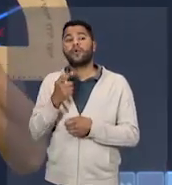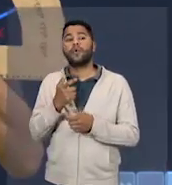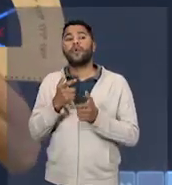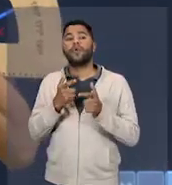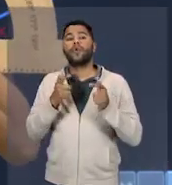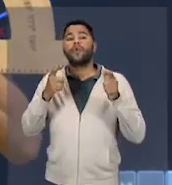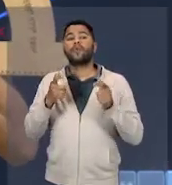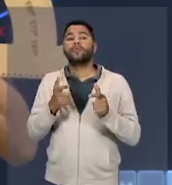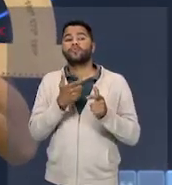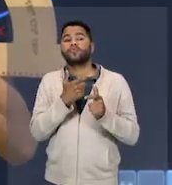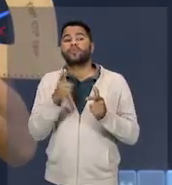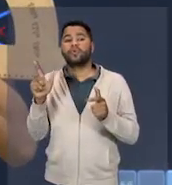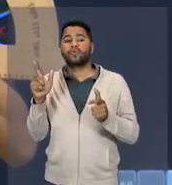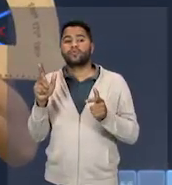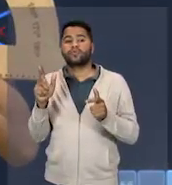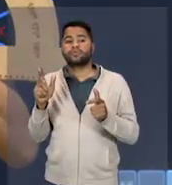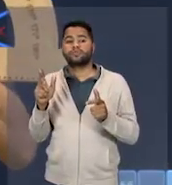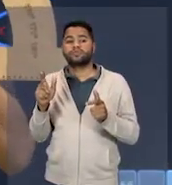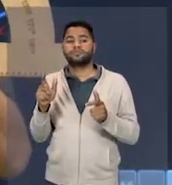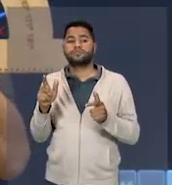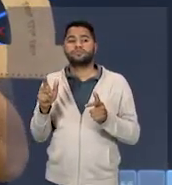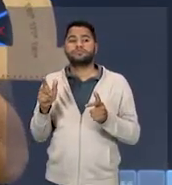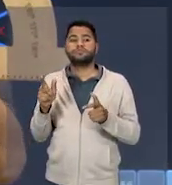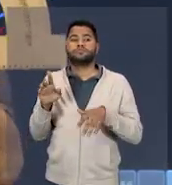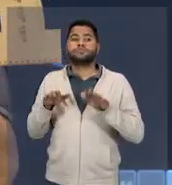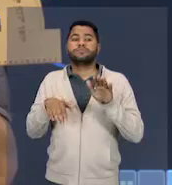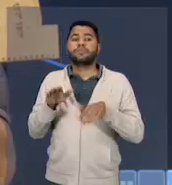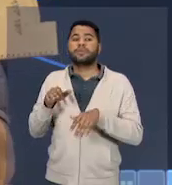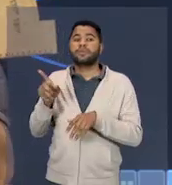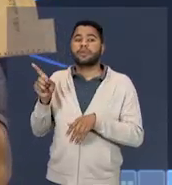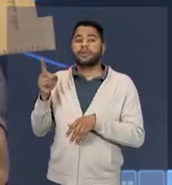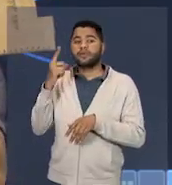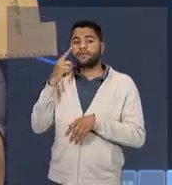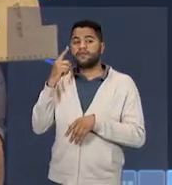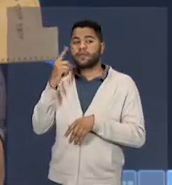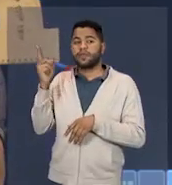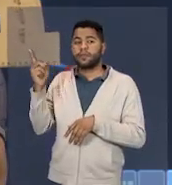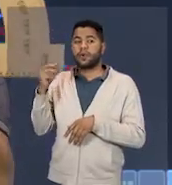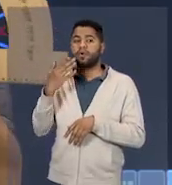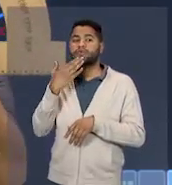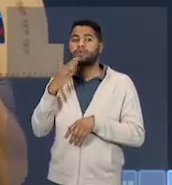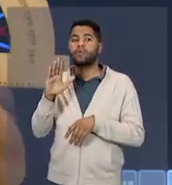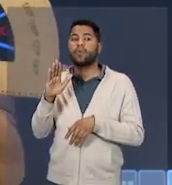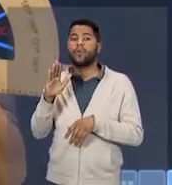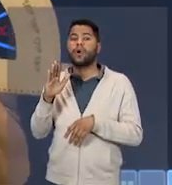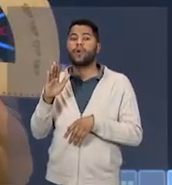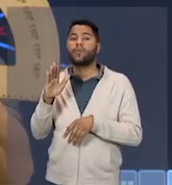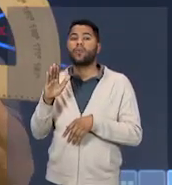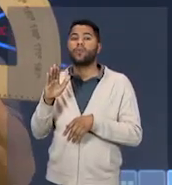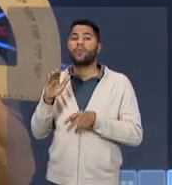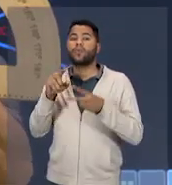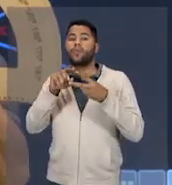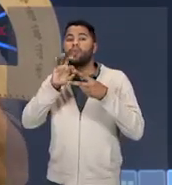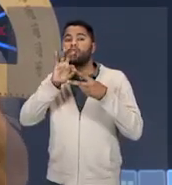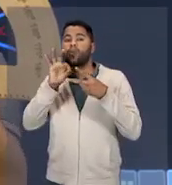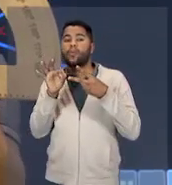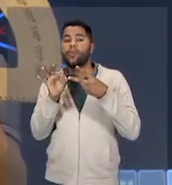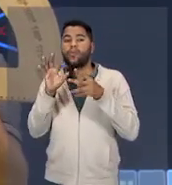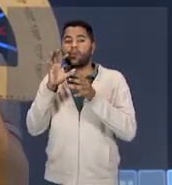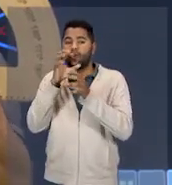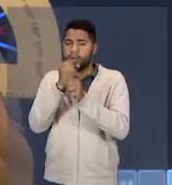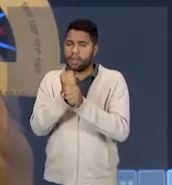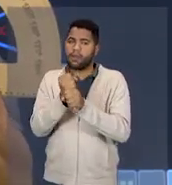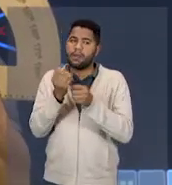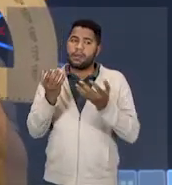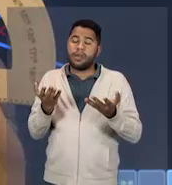que a outra linha vai estar. Então, dependendo de onde que a outra linha vai estar, ó, eu vou ter a medida do ângulo. Então, é assim que